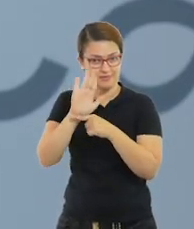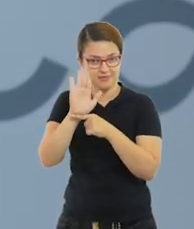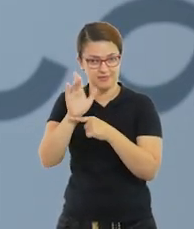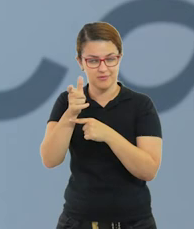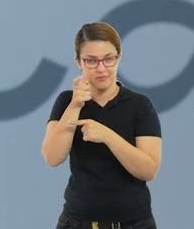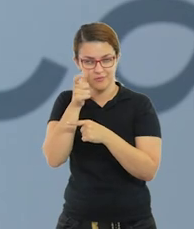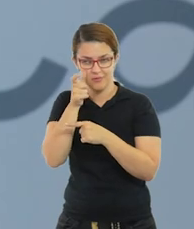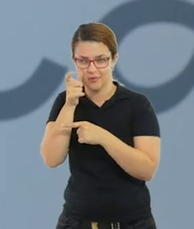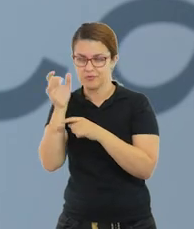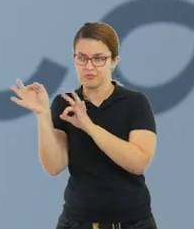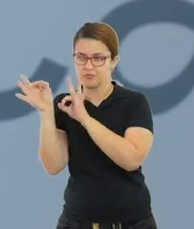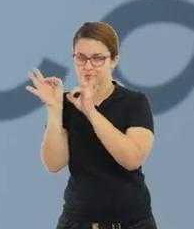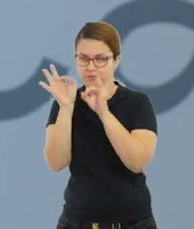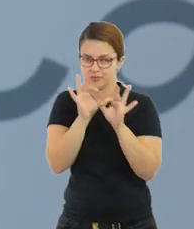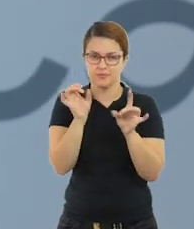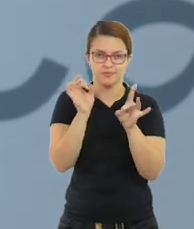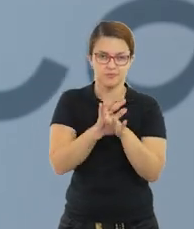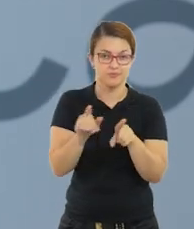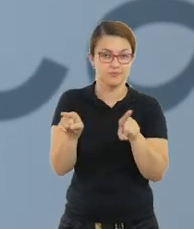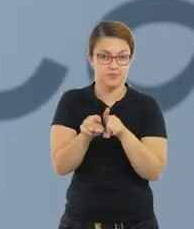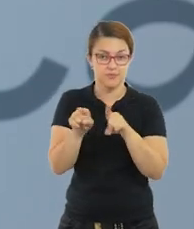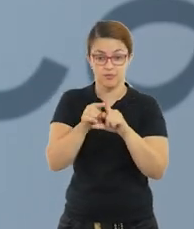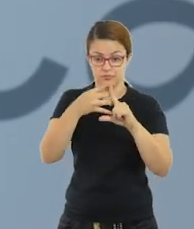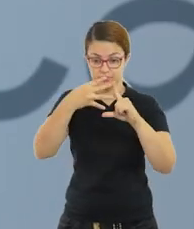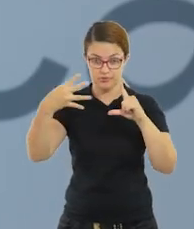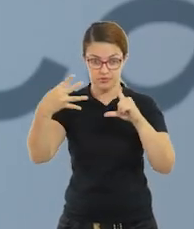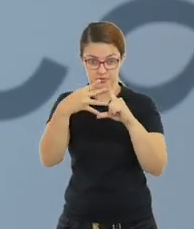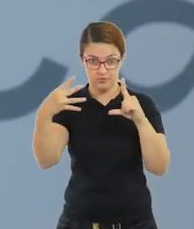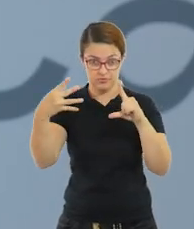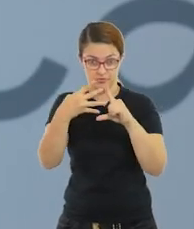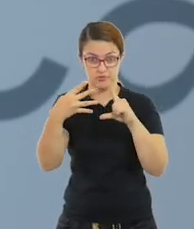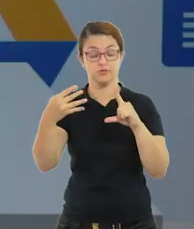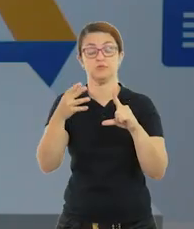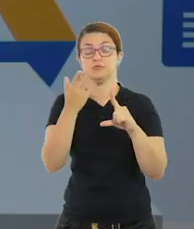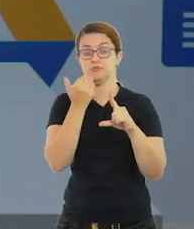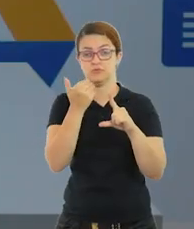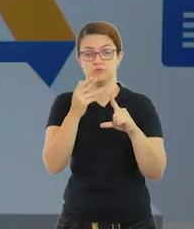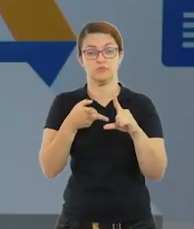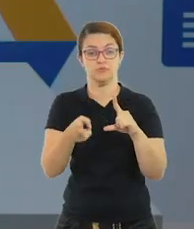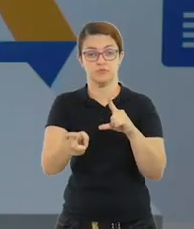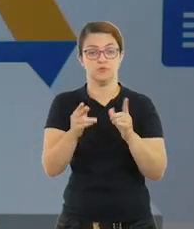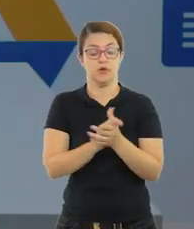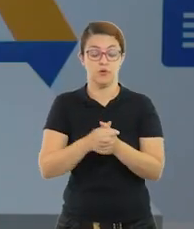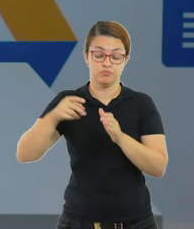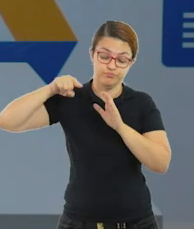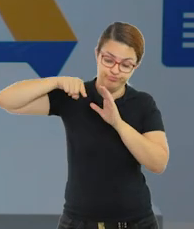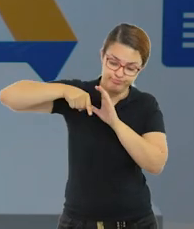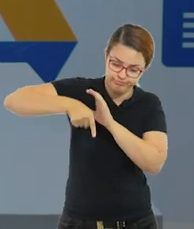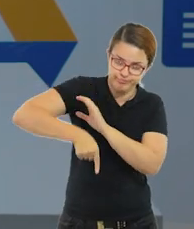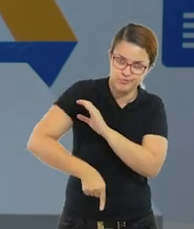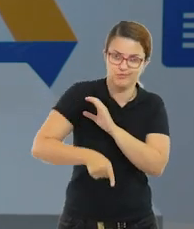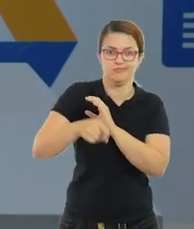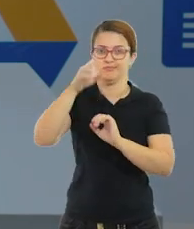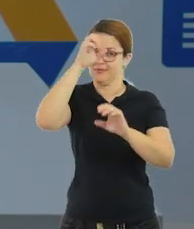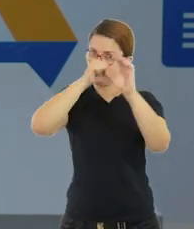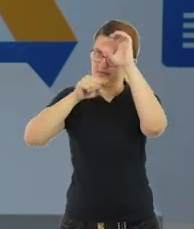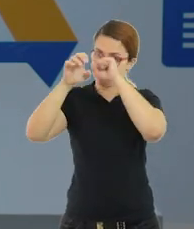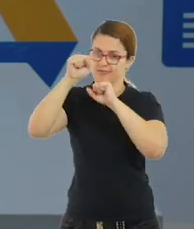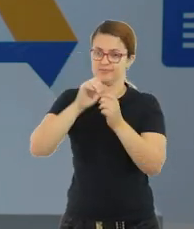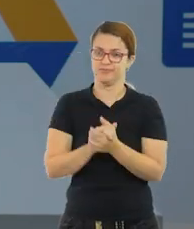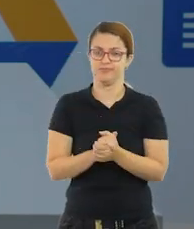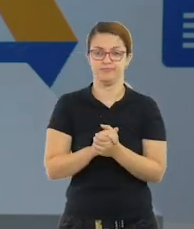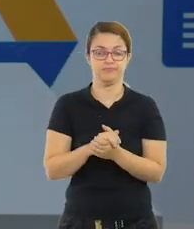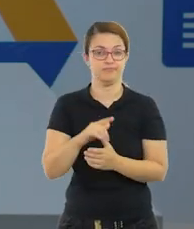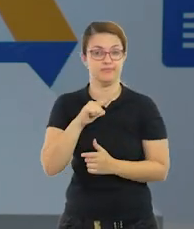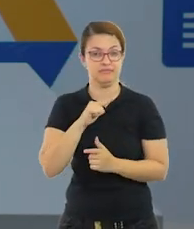o vídeo, pedi para que vocês fizessem uma pirâmide. Nós vamos continuar, porém agora nós vamos aprofundar o nosso conhecimento nas